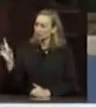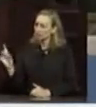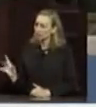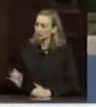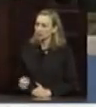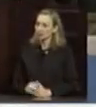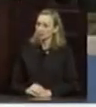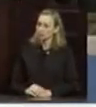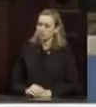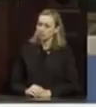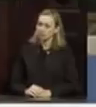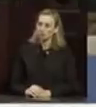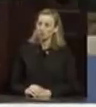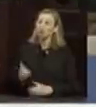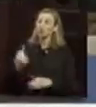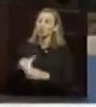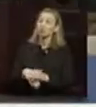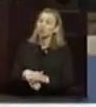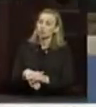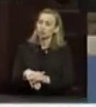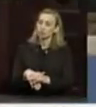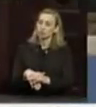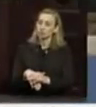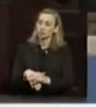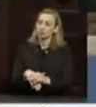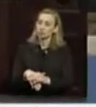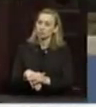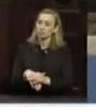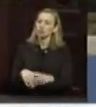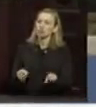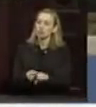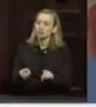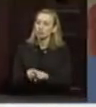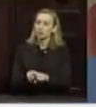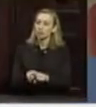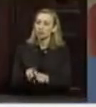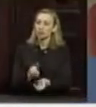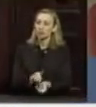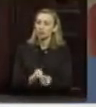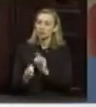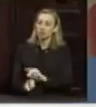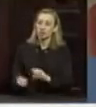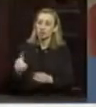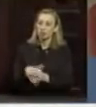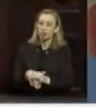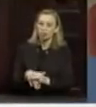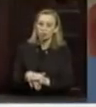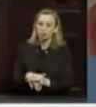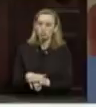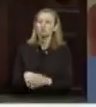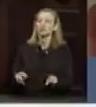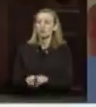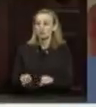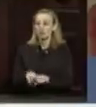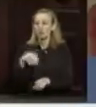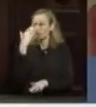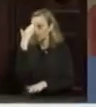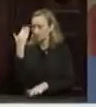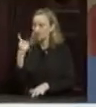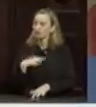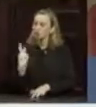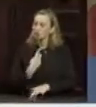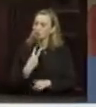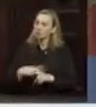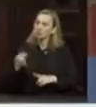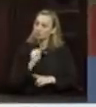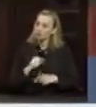quero agradecer muitíssimo o voto contrário, porque é sinal de tudo aquilo que Marielle representa no mundo inteiro. Nós vamos vencer a